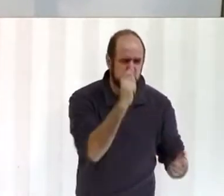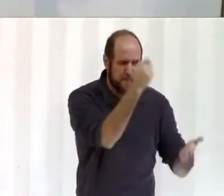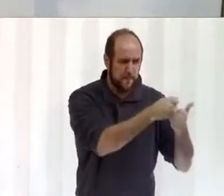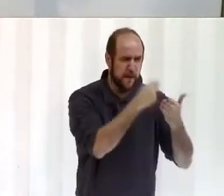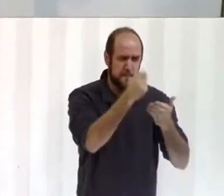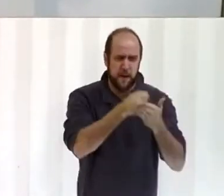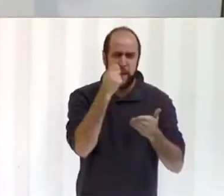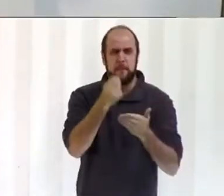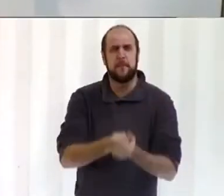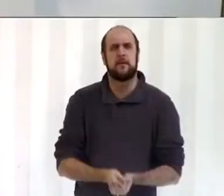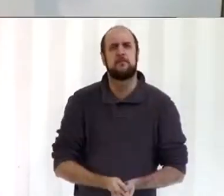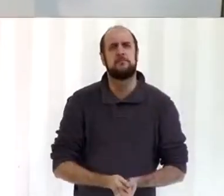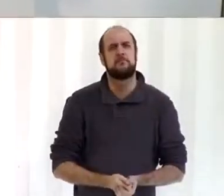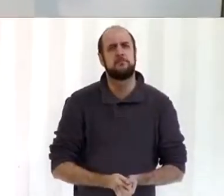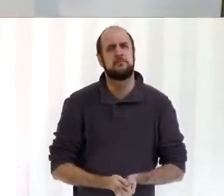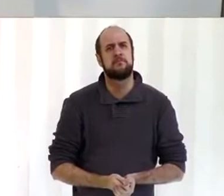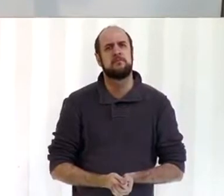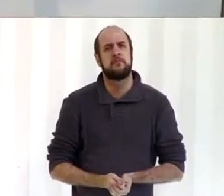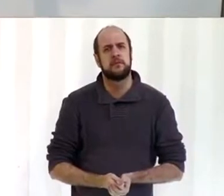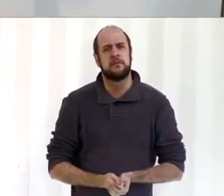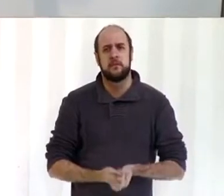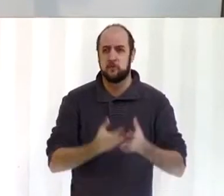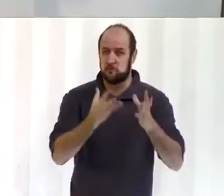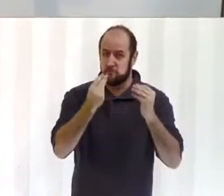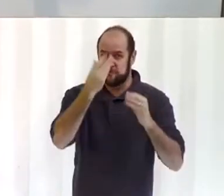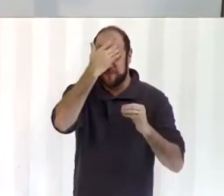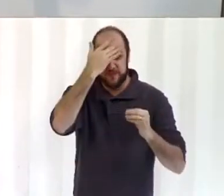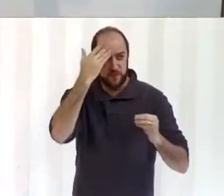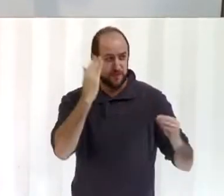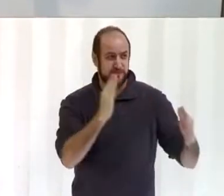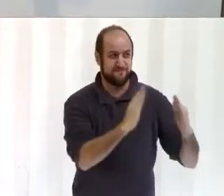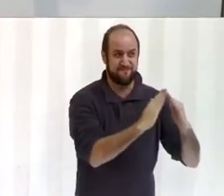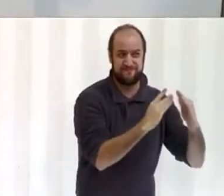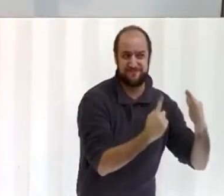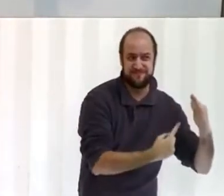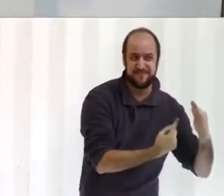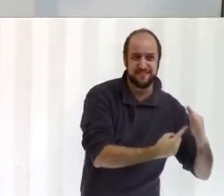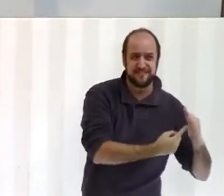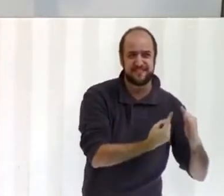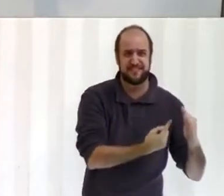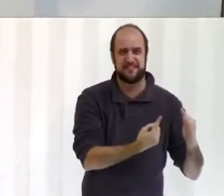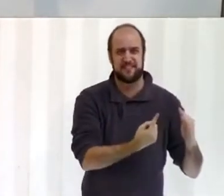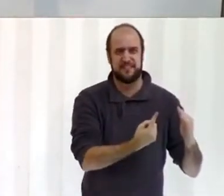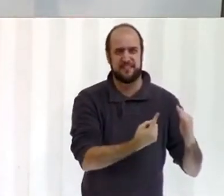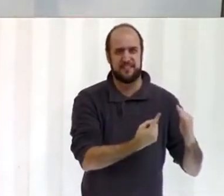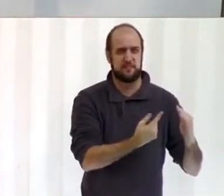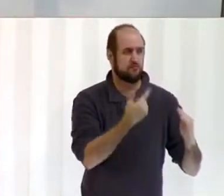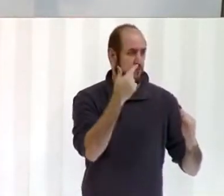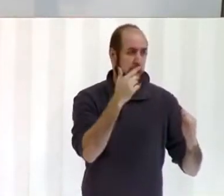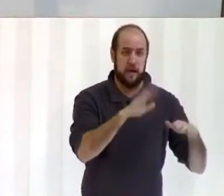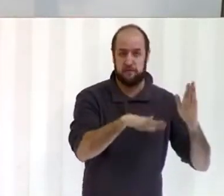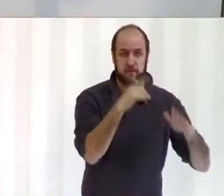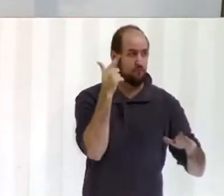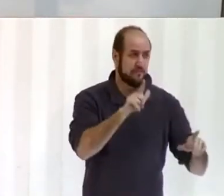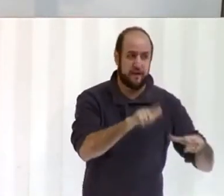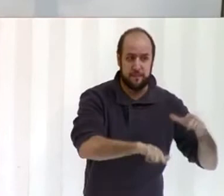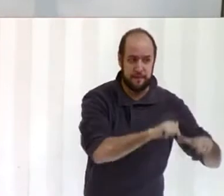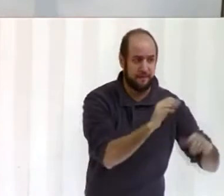e mantendo muitos deles em casa, mesmo não sendo em home office, porque eles não têm condição de